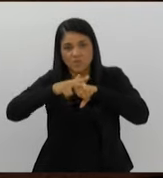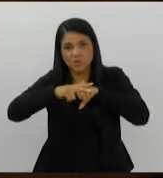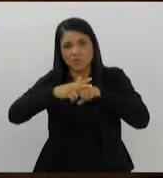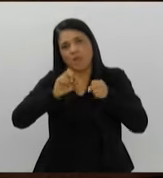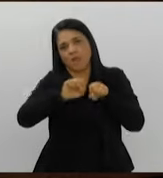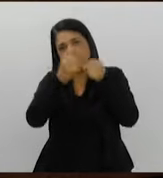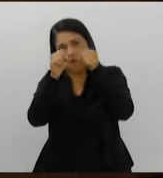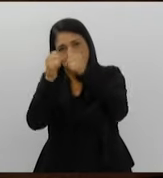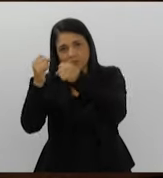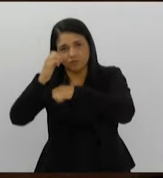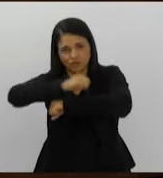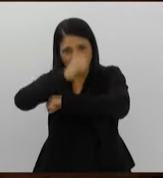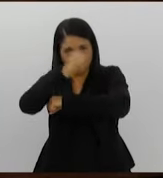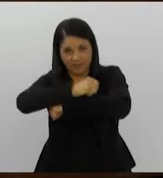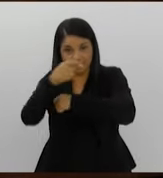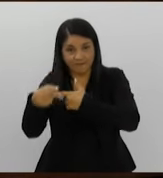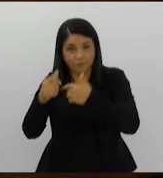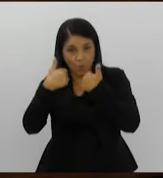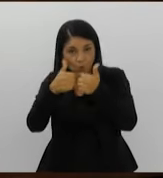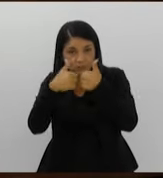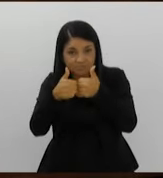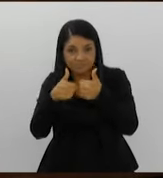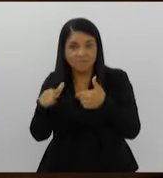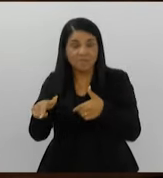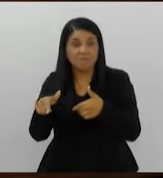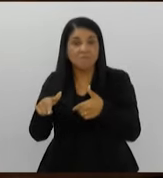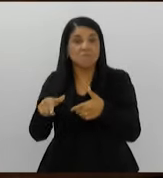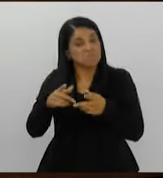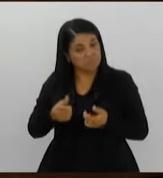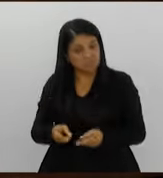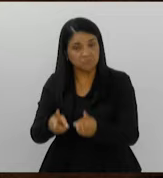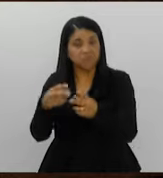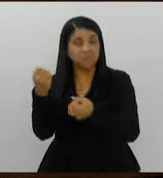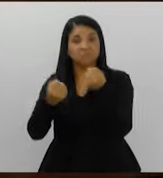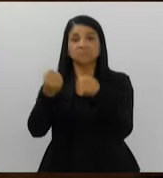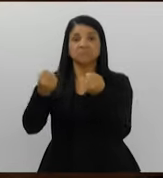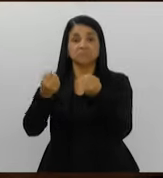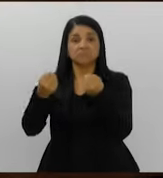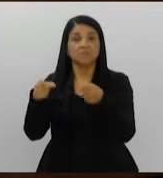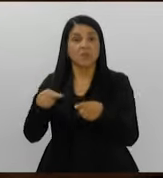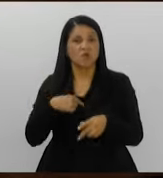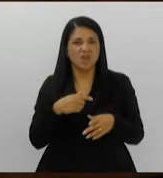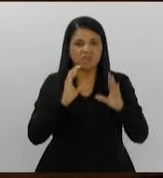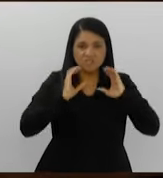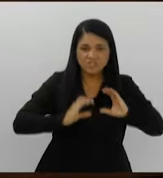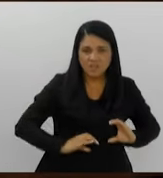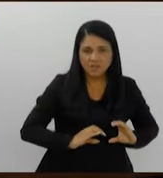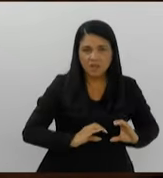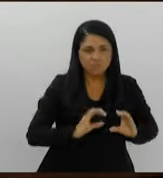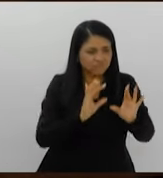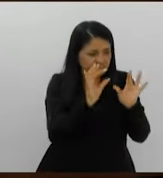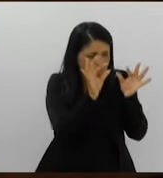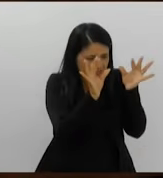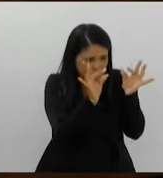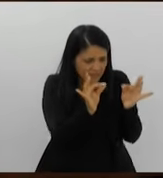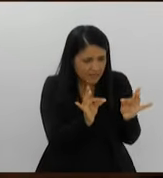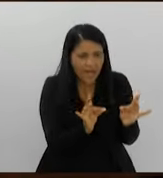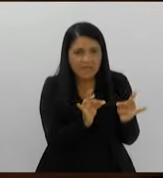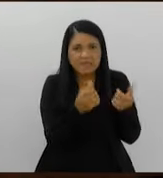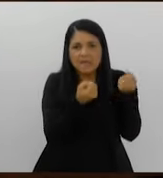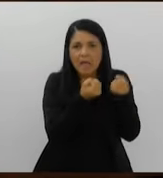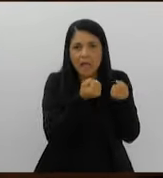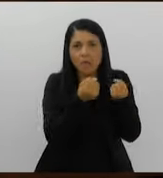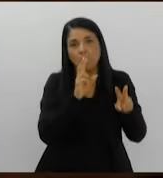Mas vai um cidadão com um mínimo de detalhes têm o carro preso. E encontramos diversos motoristas